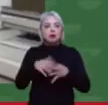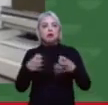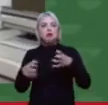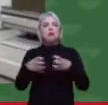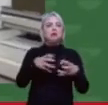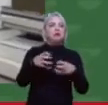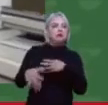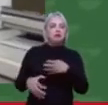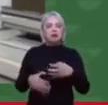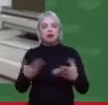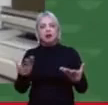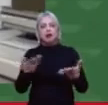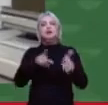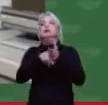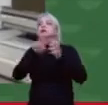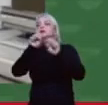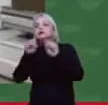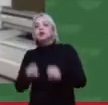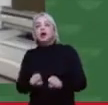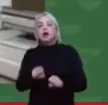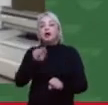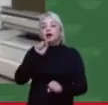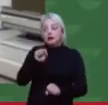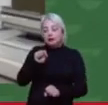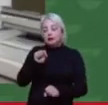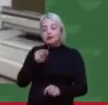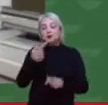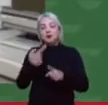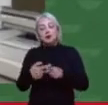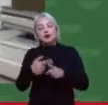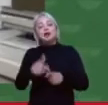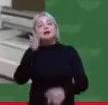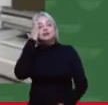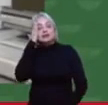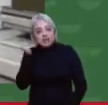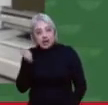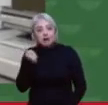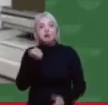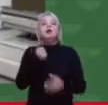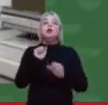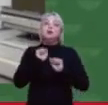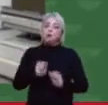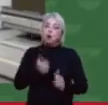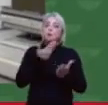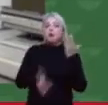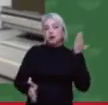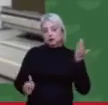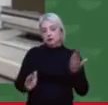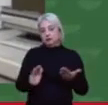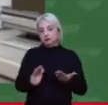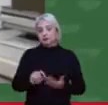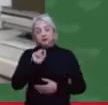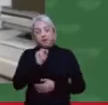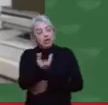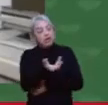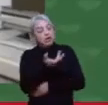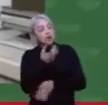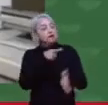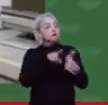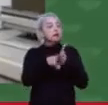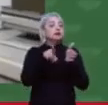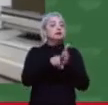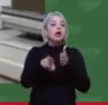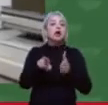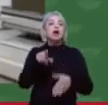tumulto, questionar o sistema e justificar exatamente a possibilidade da sua não eleição e querer